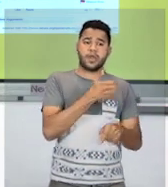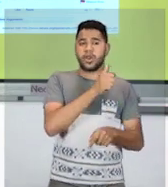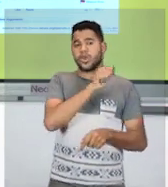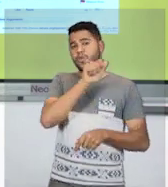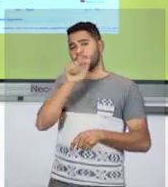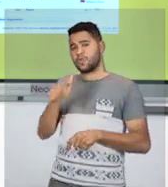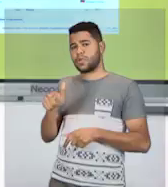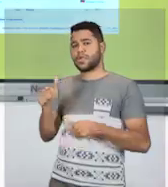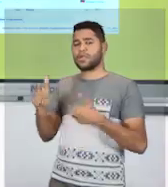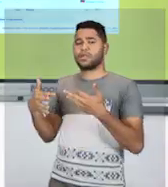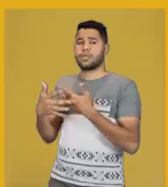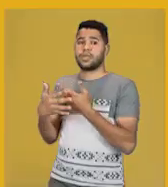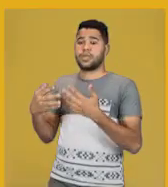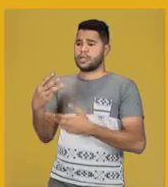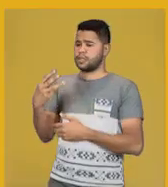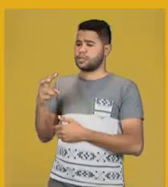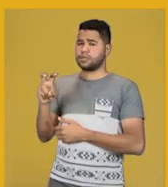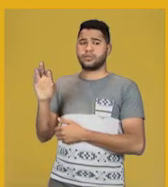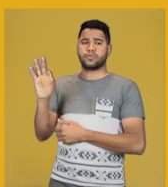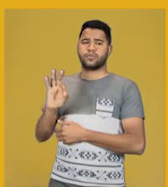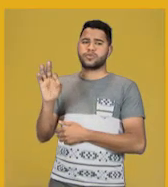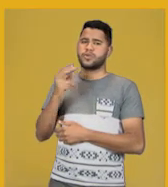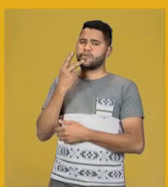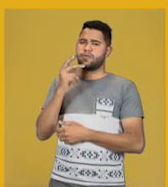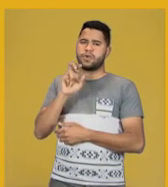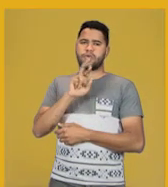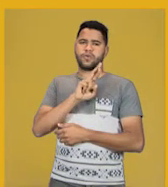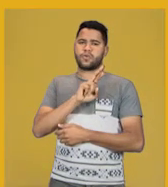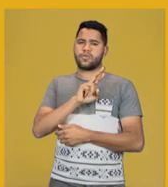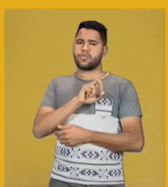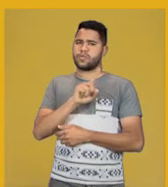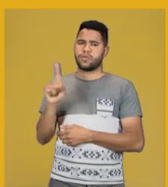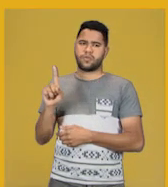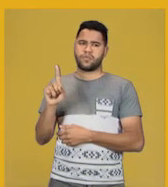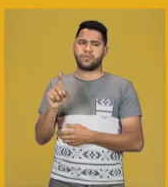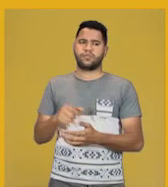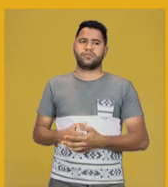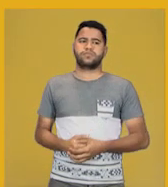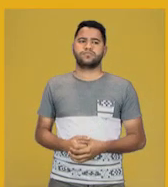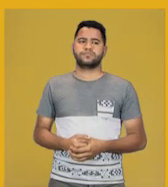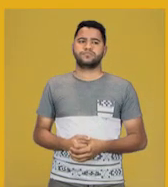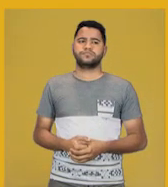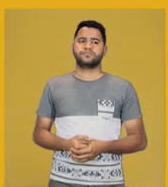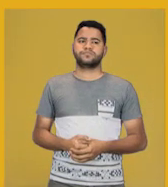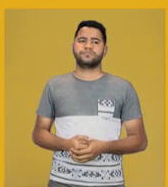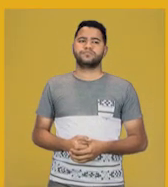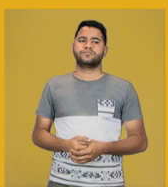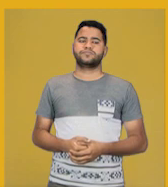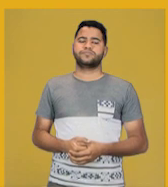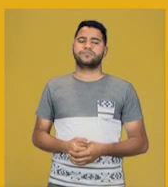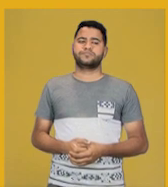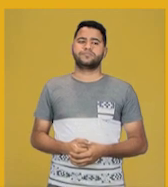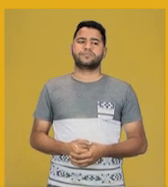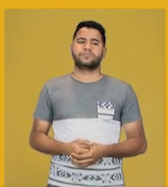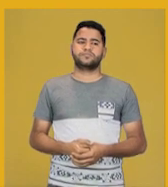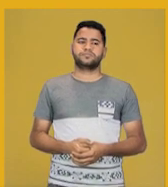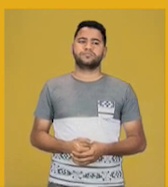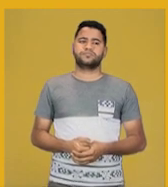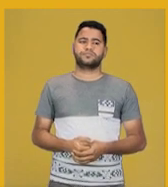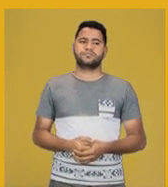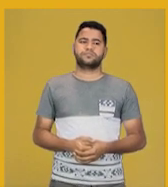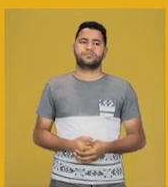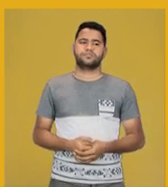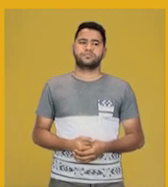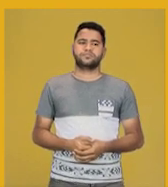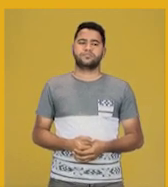35% dizem que não tem wi-fi por Sensei no siri Life